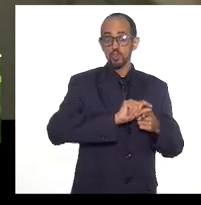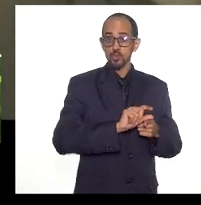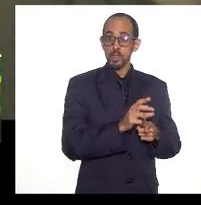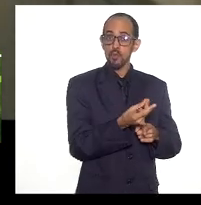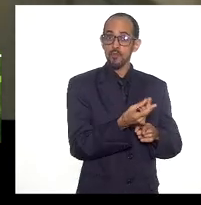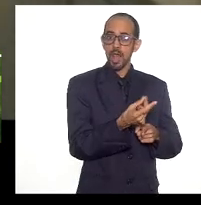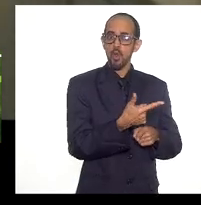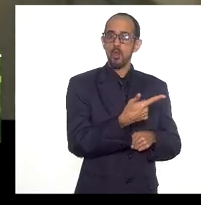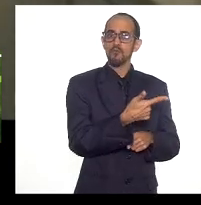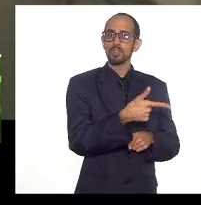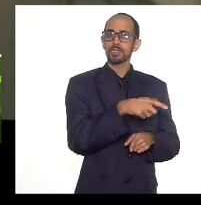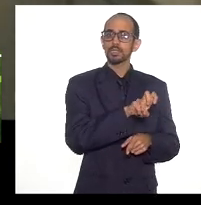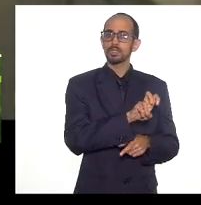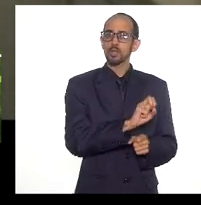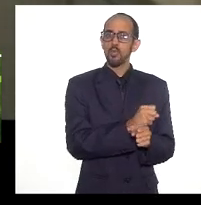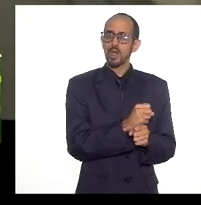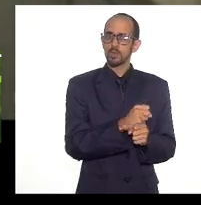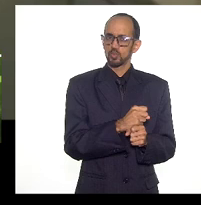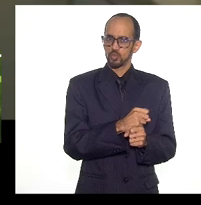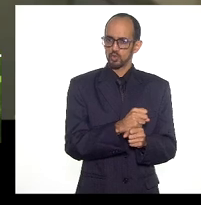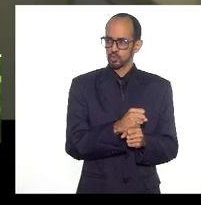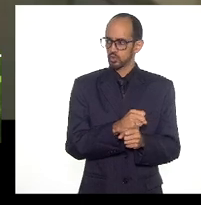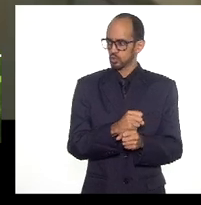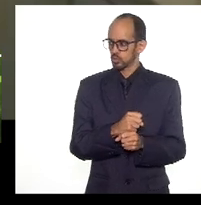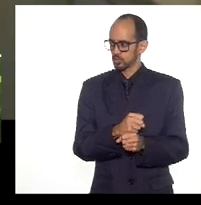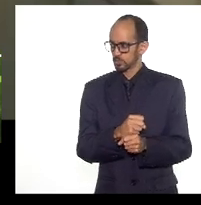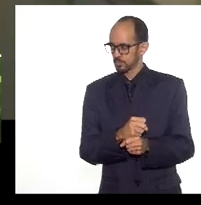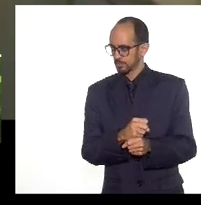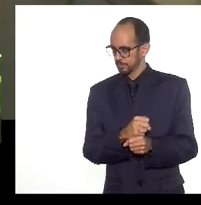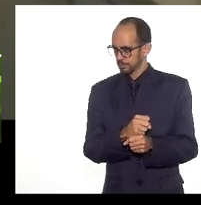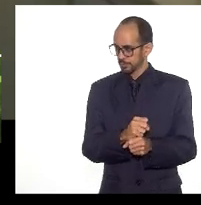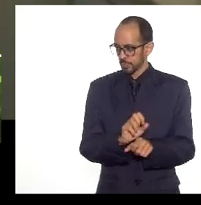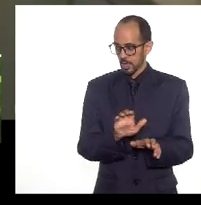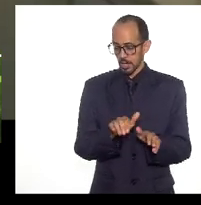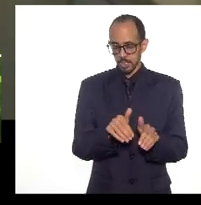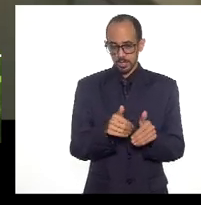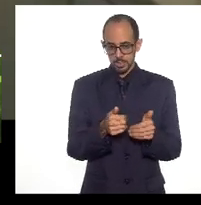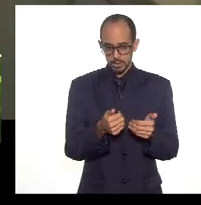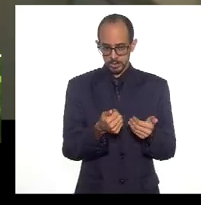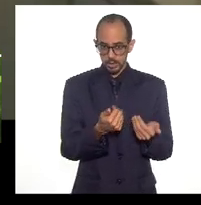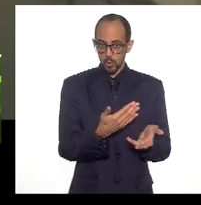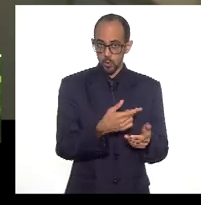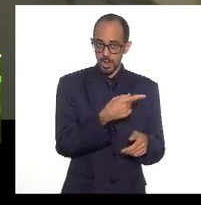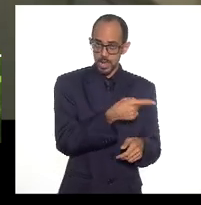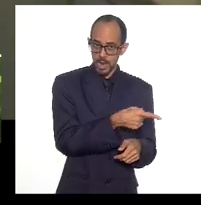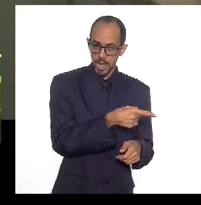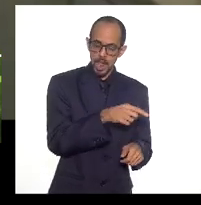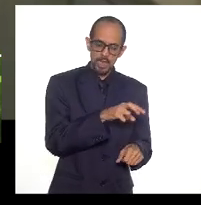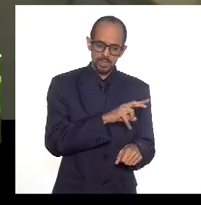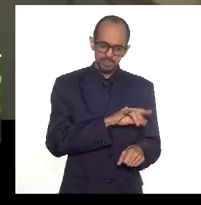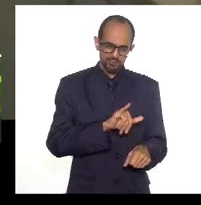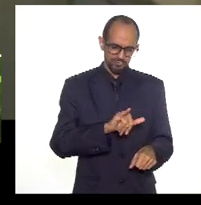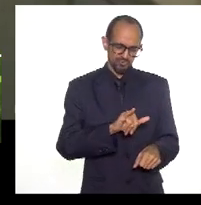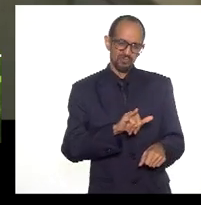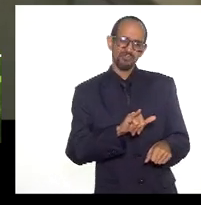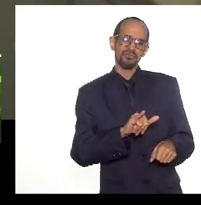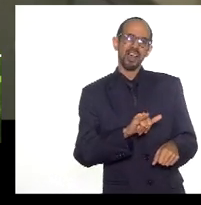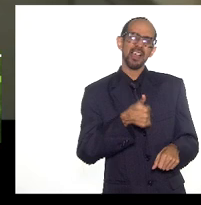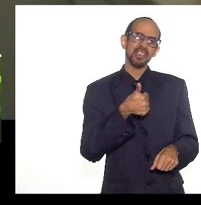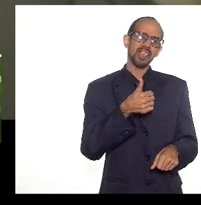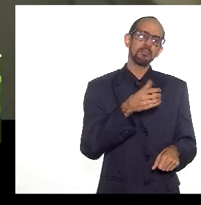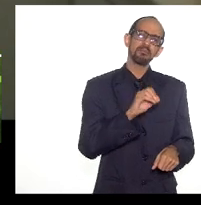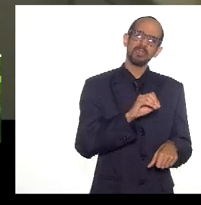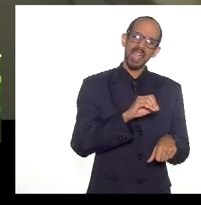anos, esta plataforma seguramente ainda tem mais uns 10 anos pela frente, quiçá